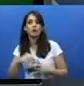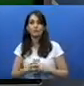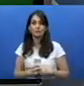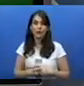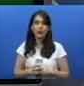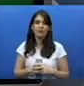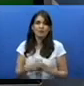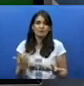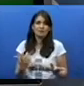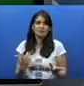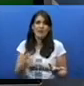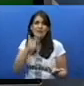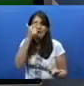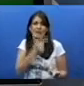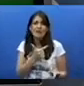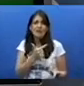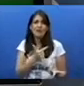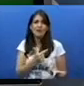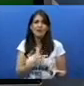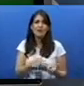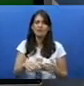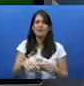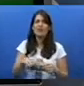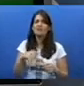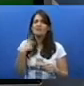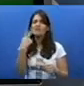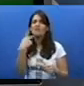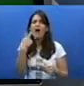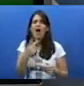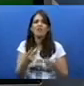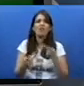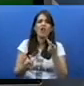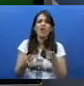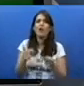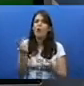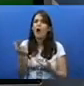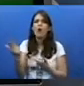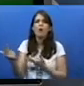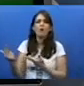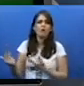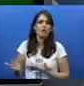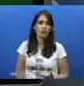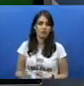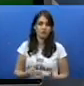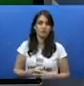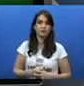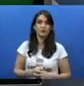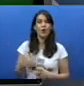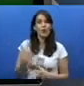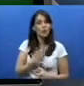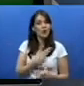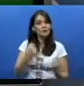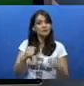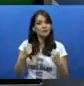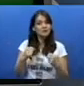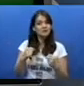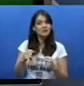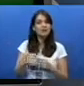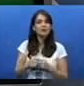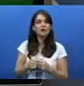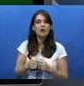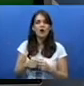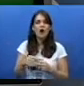o texto fica feio, né? Quando nós vamos ler. Então, é importante a revisão para nós analisarmos se nós